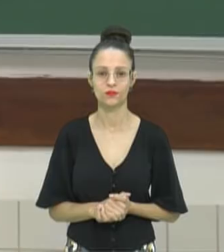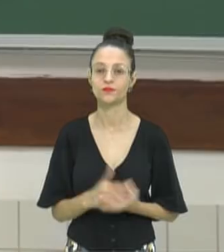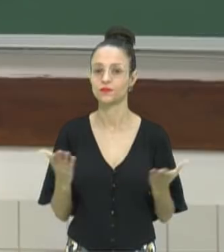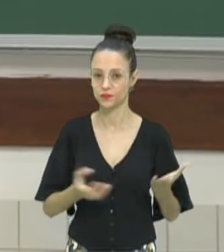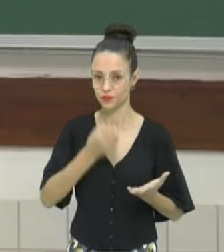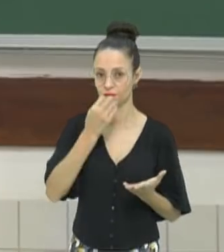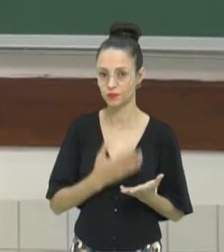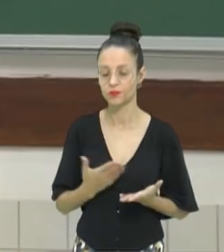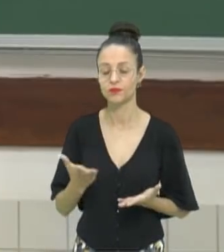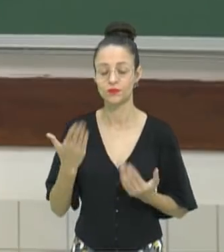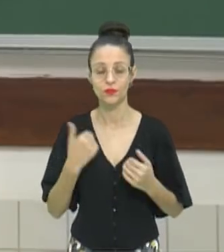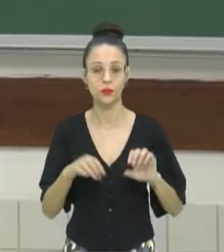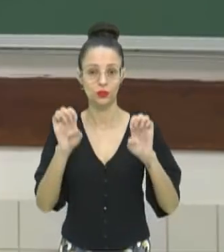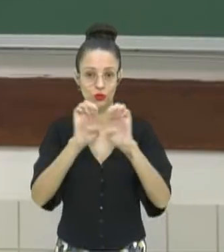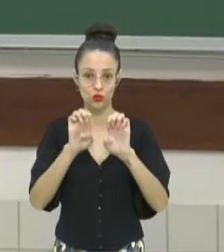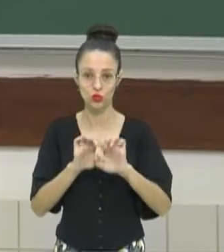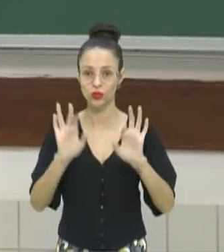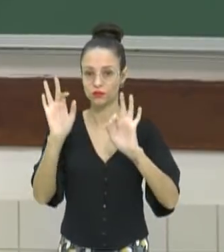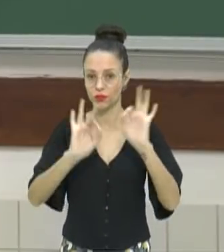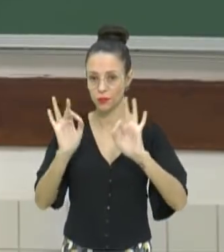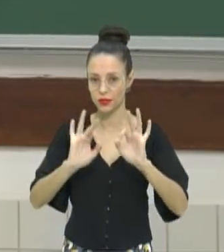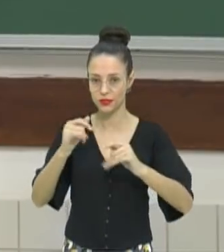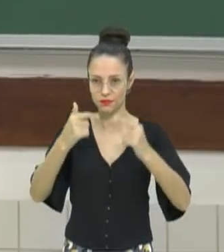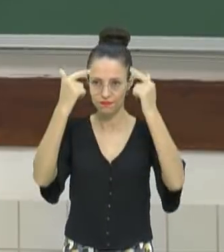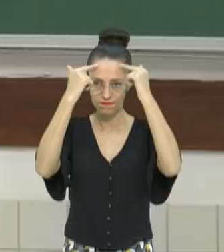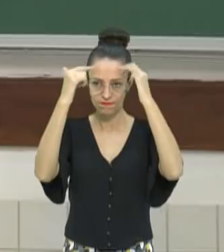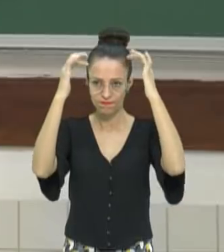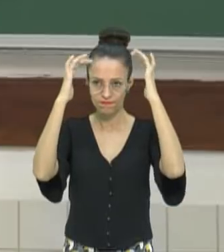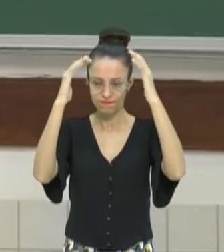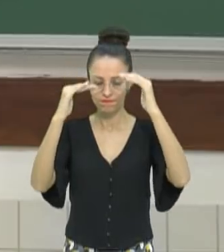Muito bem, vamos estruturar o nosso pensamento aqui.